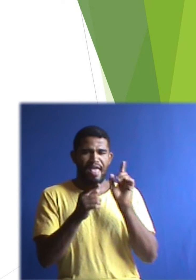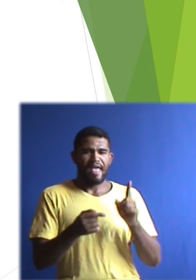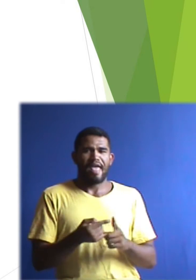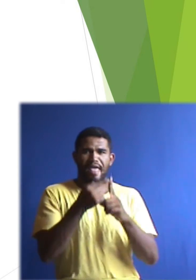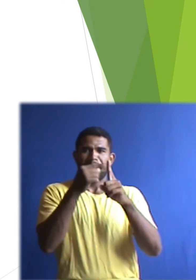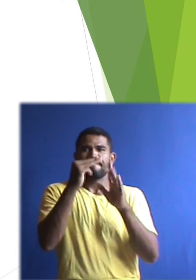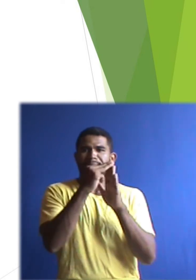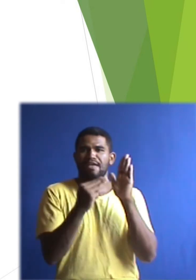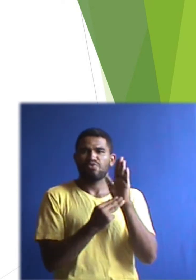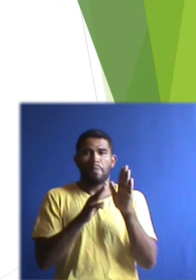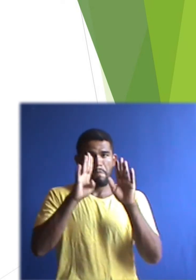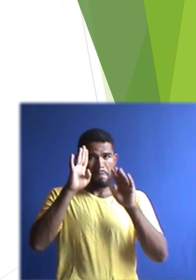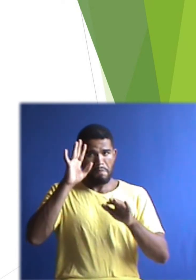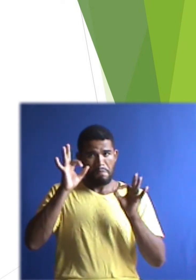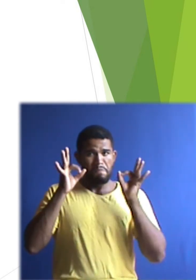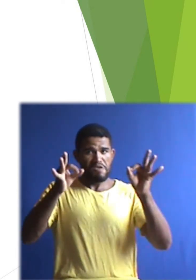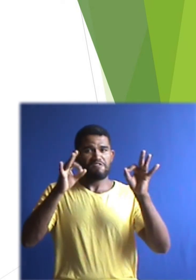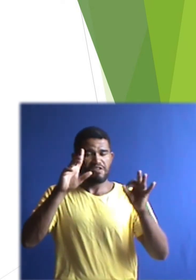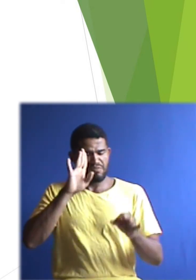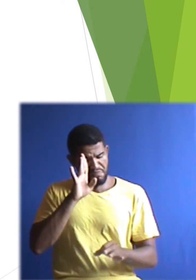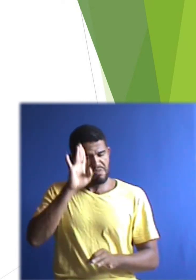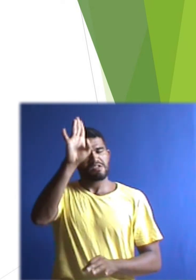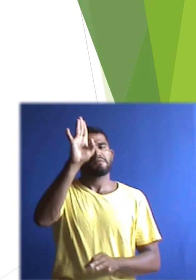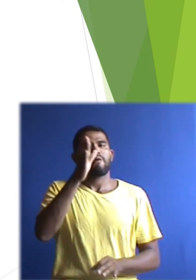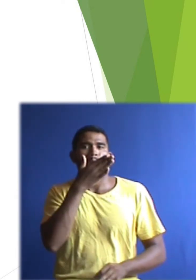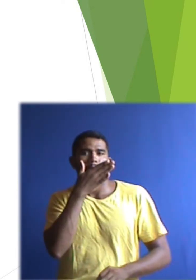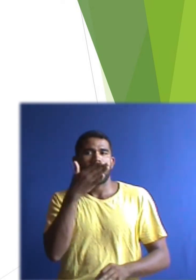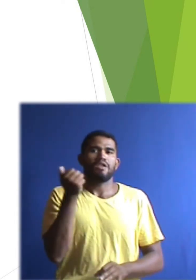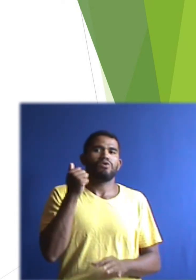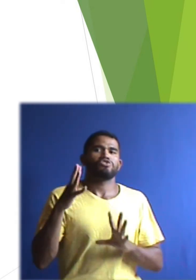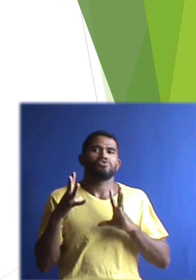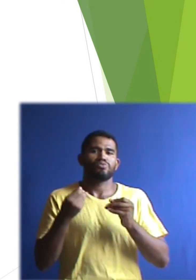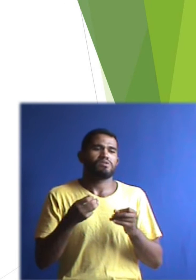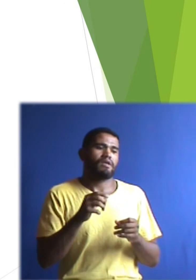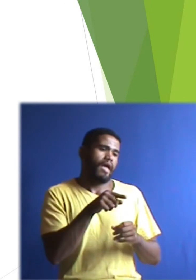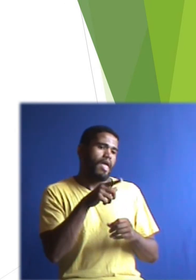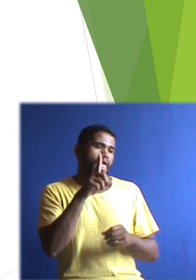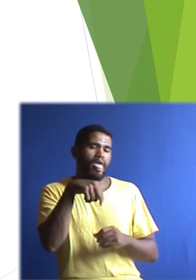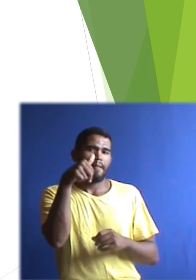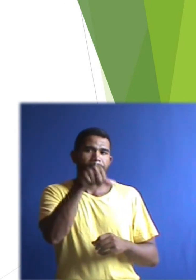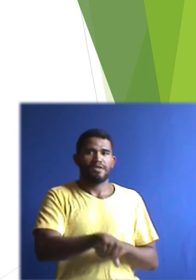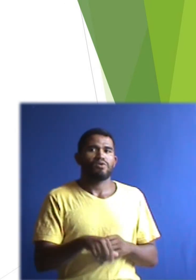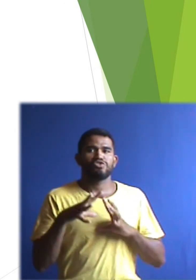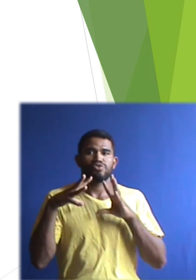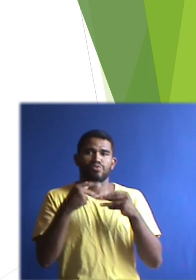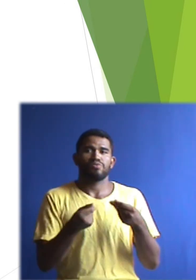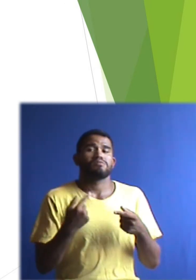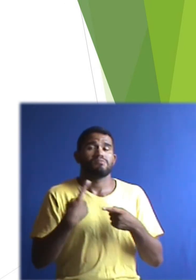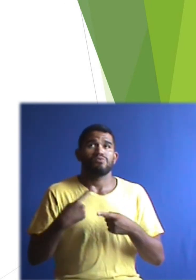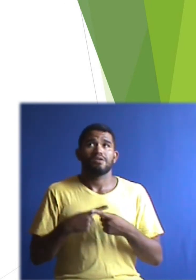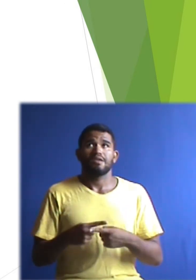praticamente impossível você eleger a metodologia, a melhor de todas, a pior de todas, porque em todo